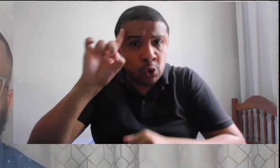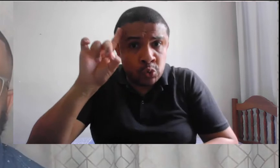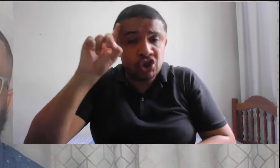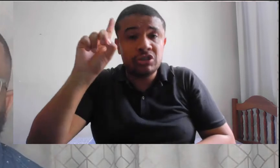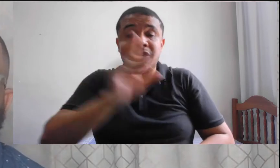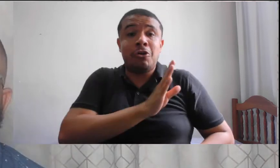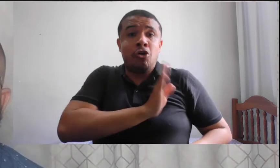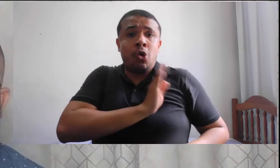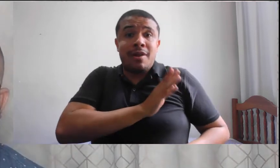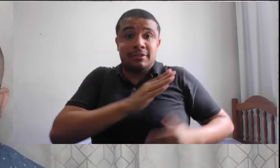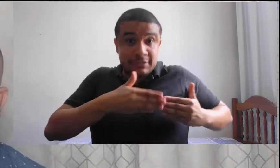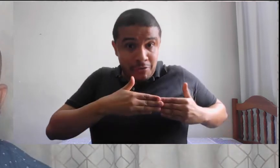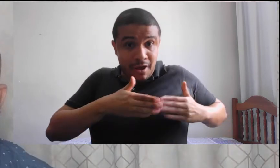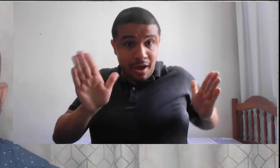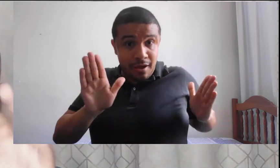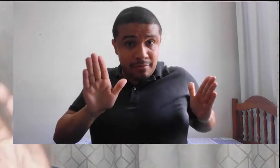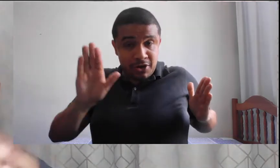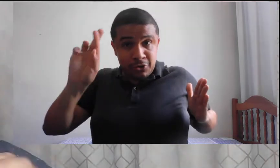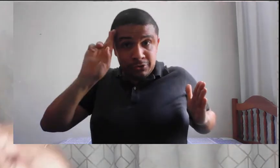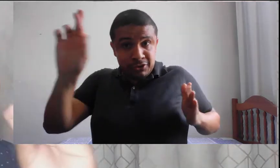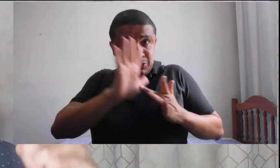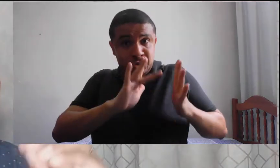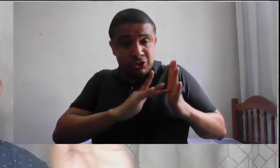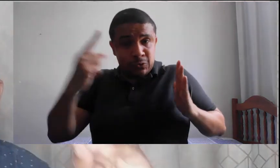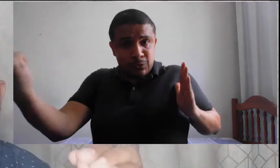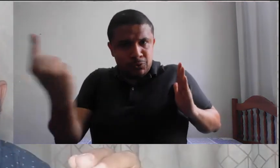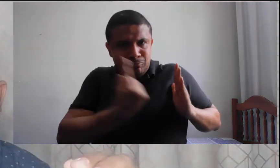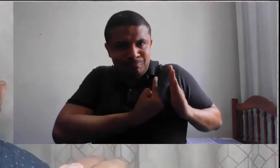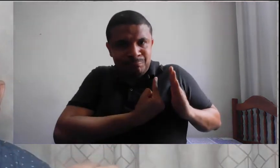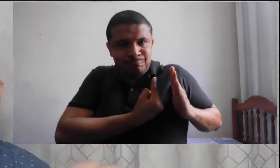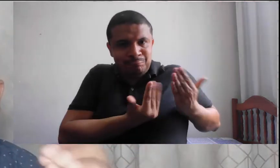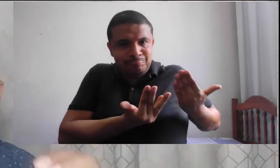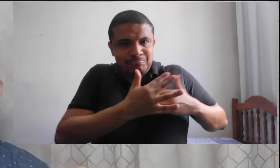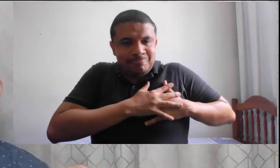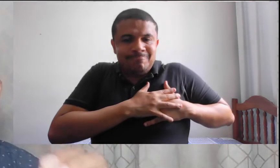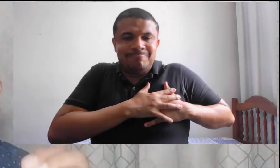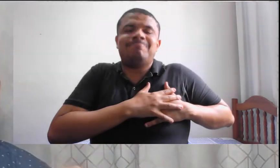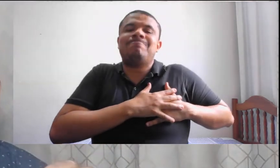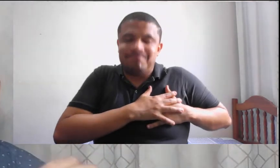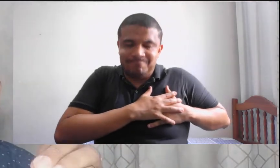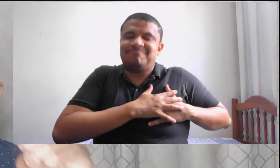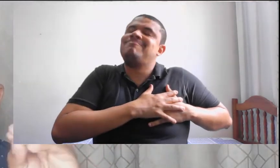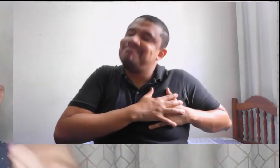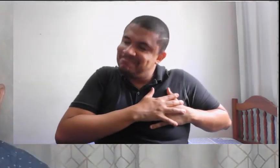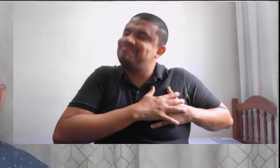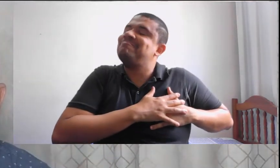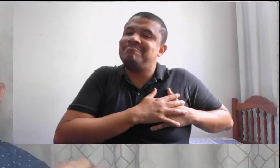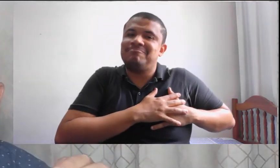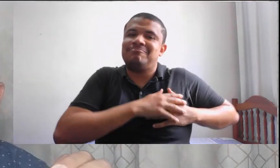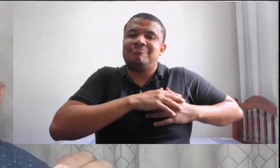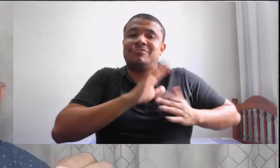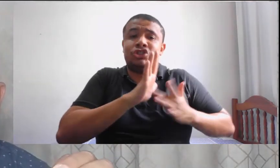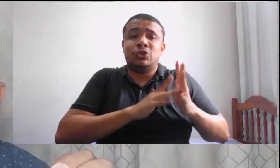Abra o seu coração. Deixe o Senhor mudar a história da sua vida, assim como mudou a história da minha